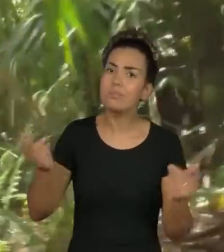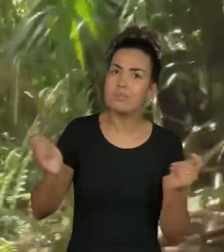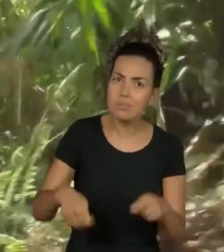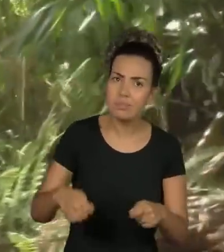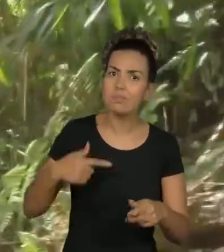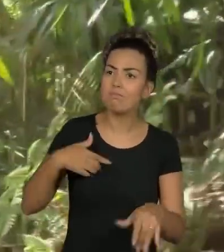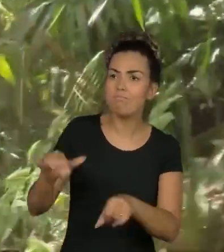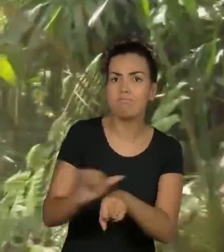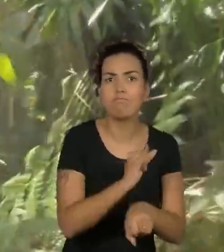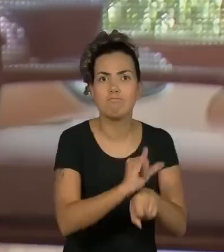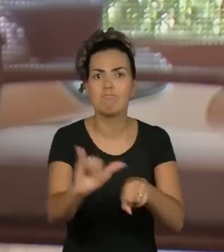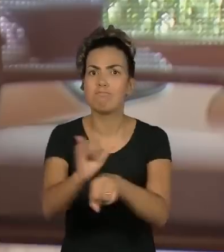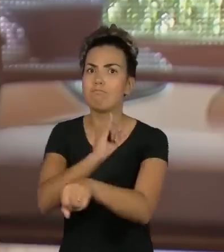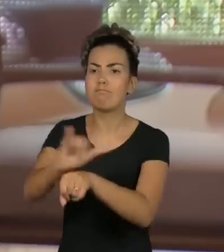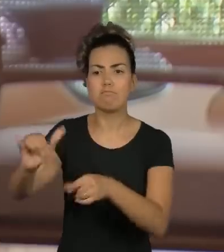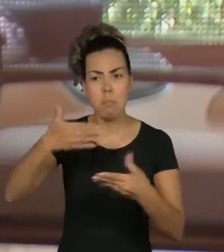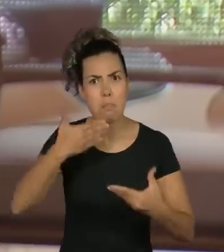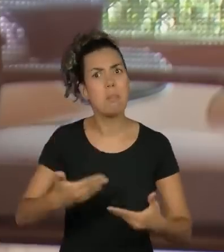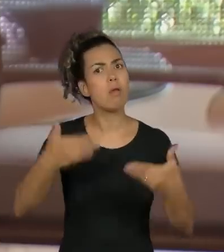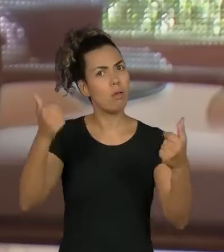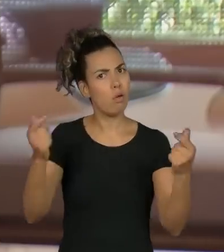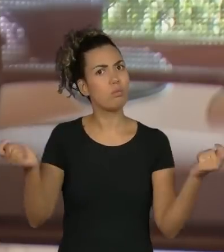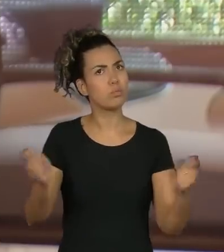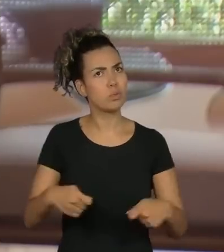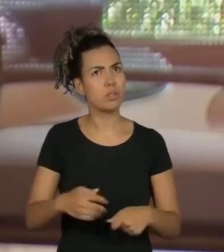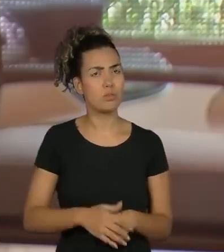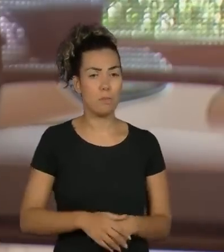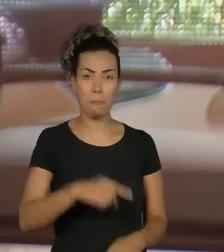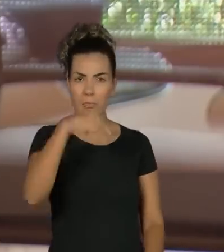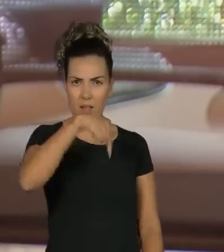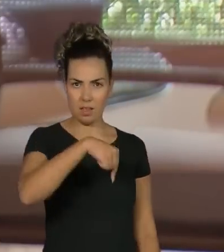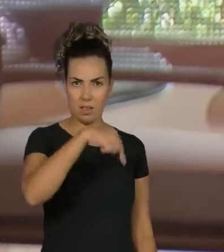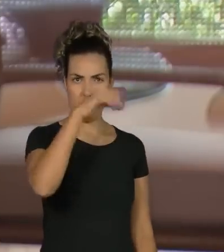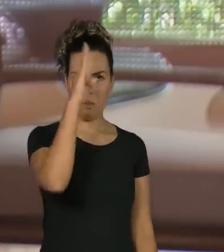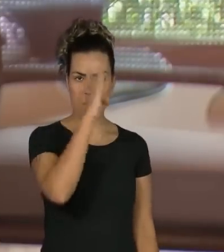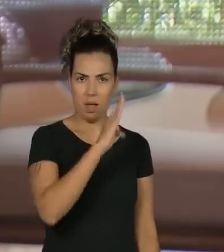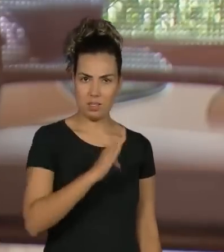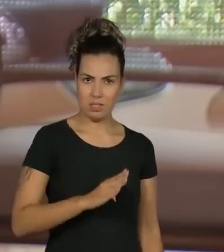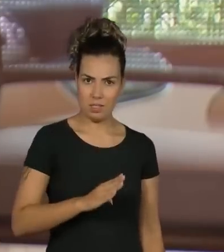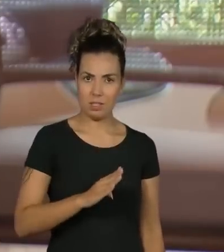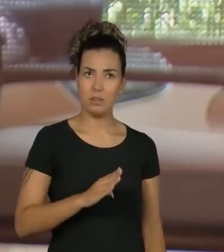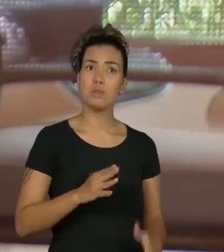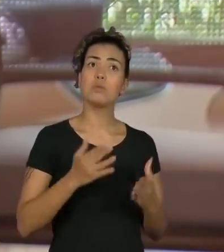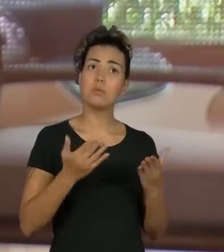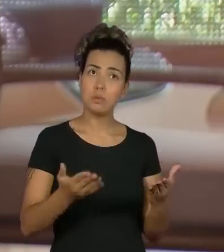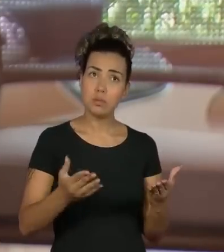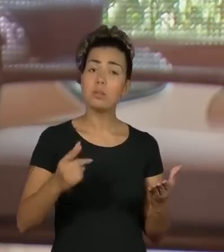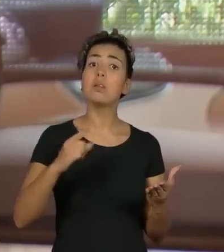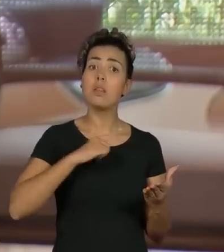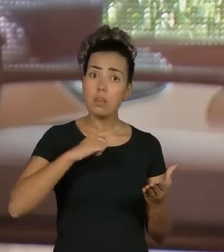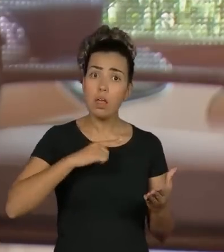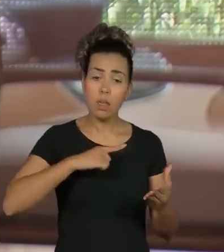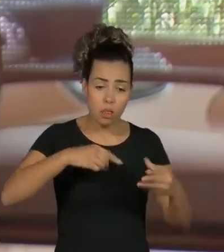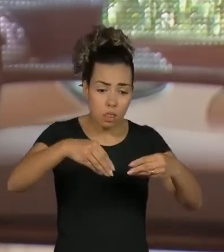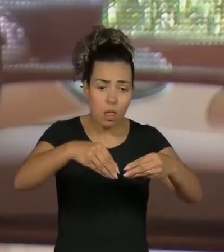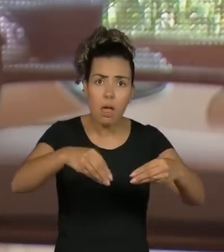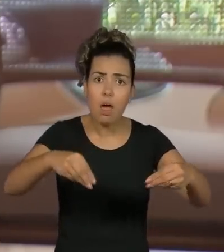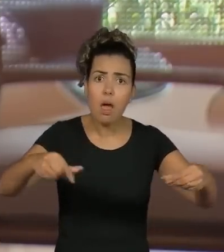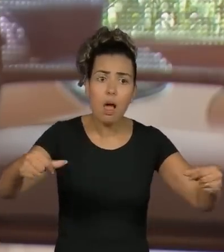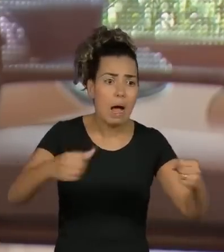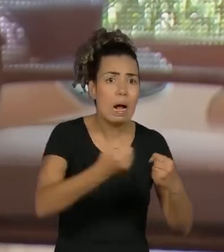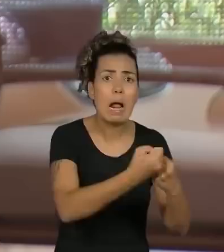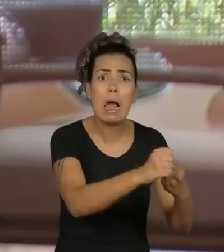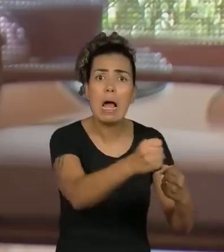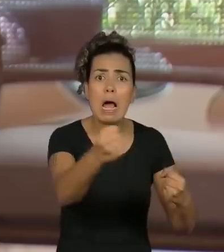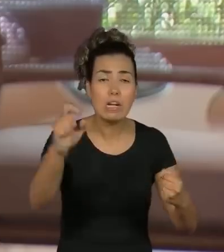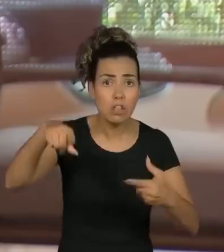mercado. Toda a agricultura do Brasil representa 8 e pouco por cento do solo. Não estou falando de